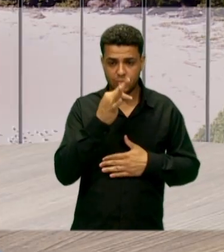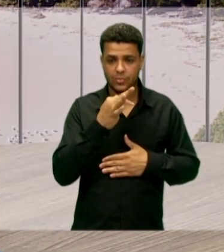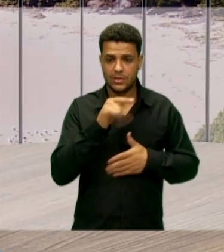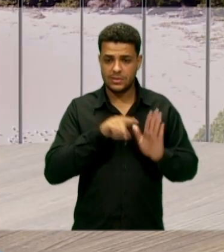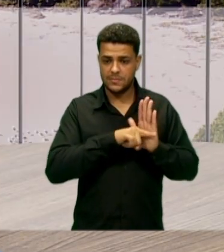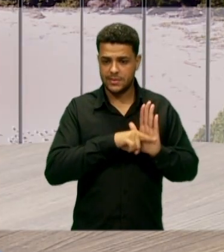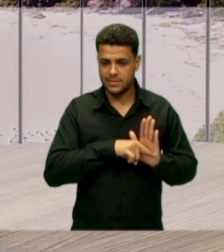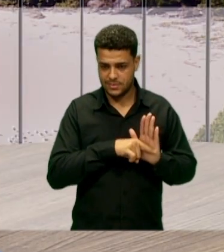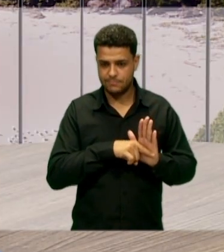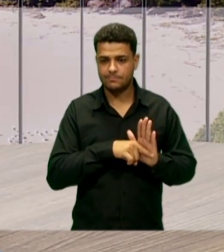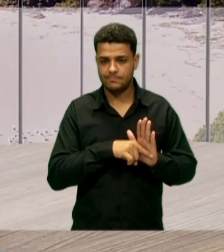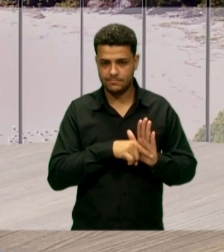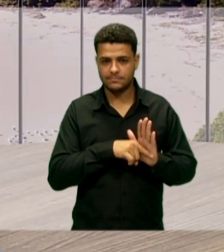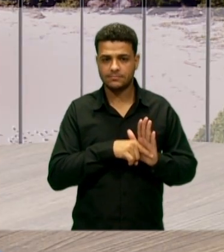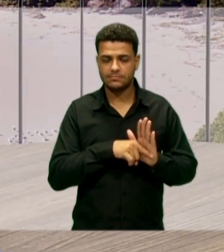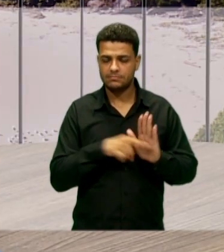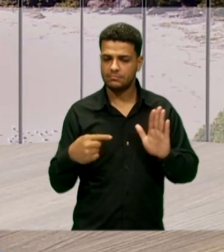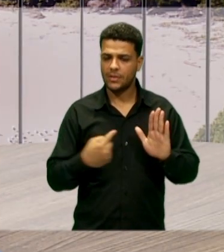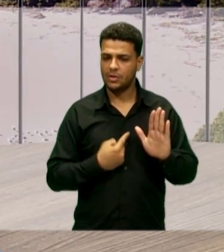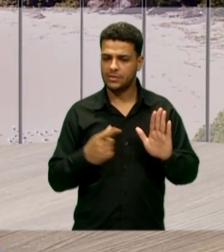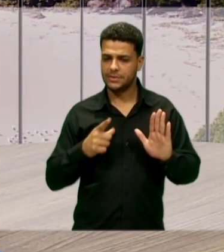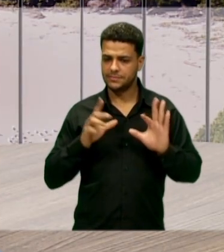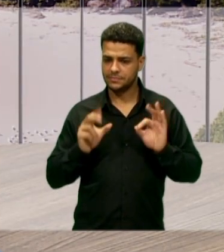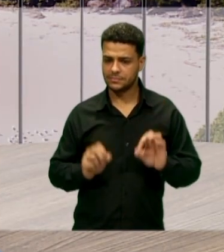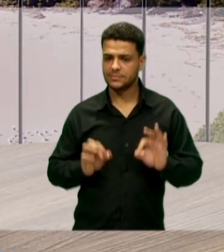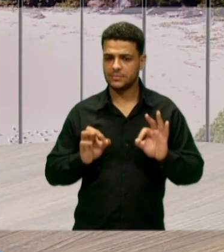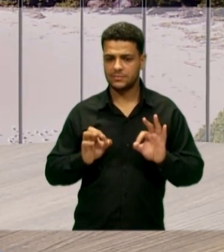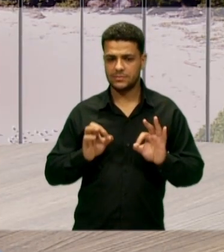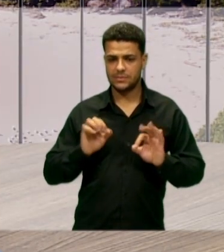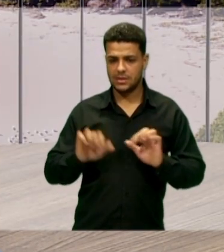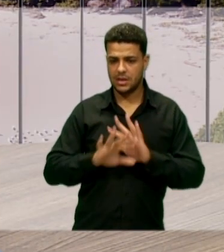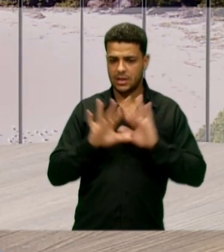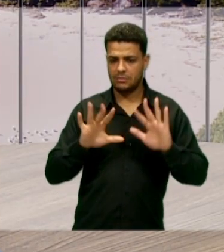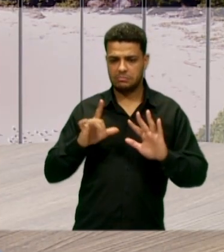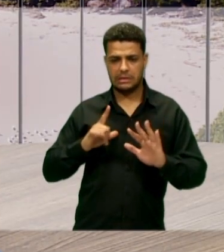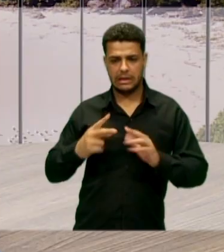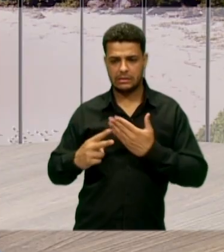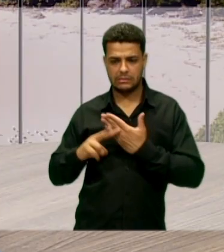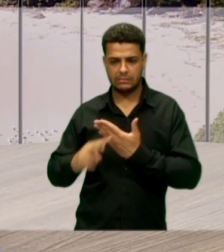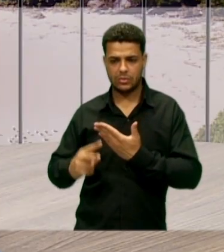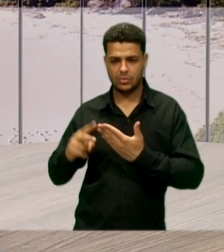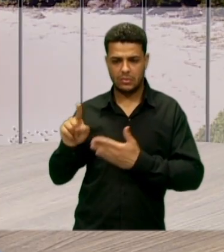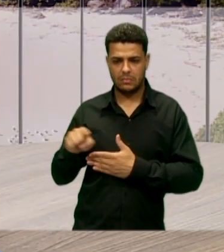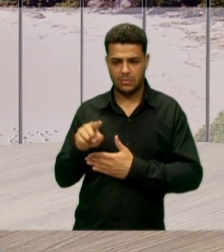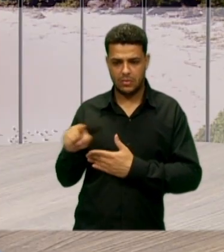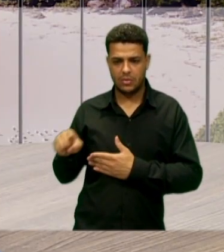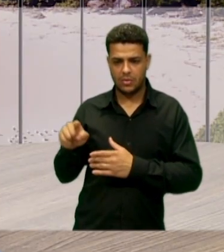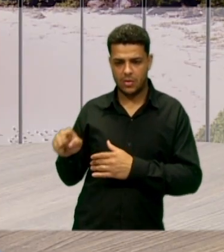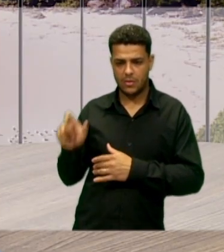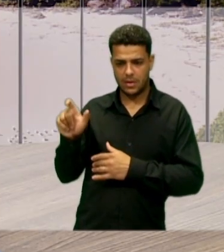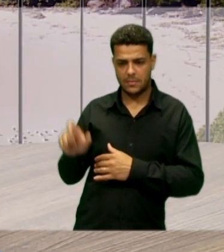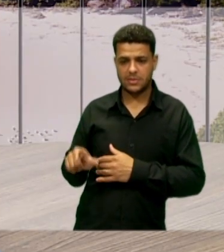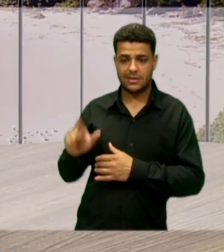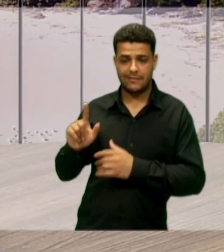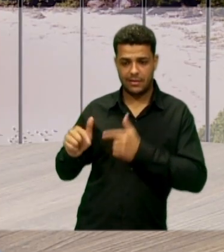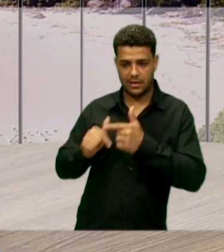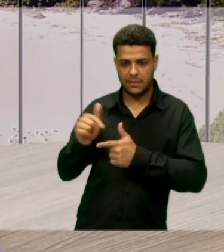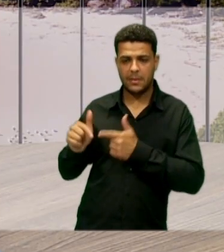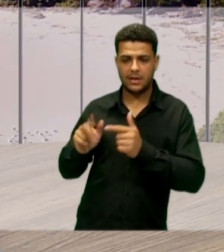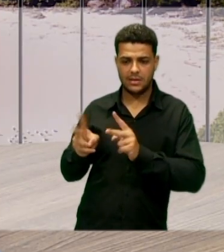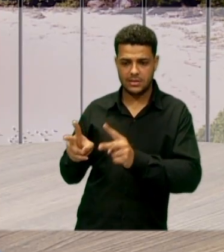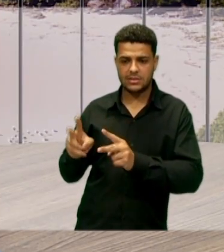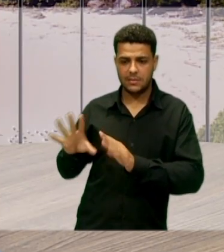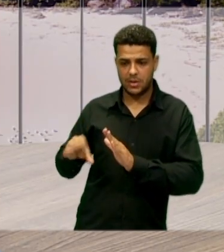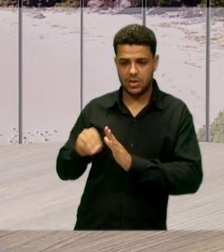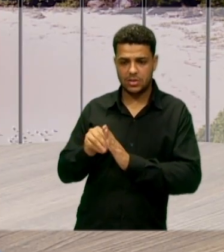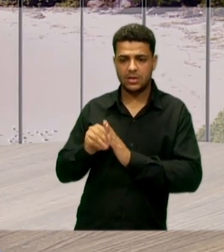pesquisas, né? Então, a gente sempre deixa bem claro que isso não traz nenhum tipo de prejuízo para o paciente, a gente trabalha sempre